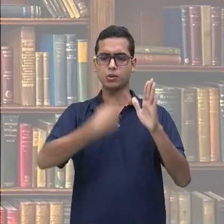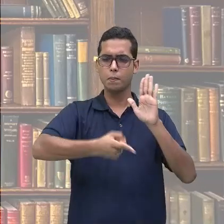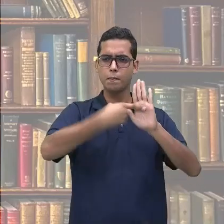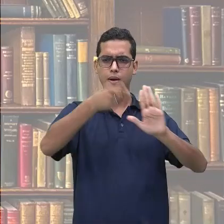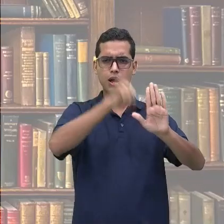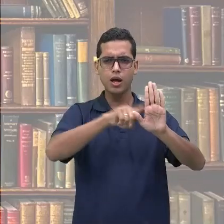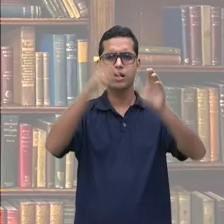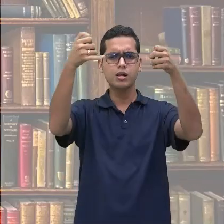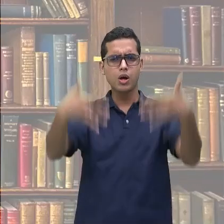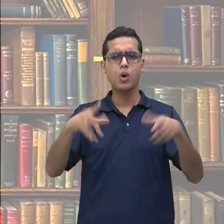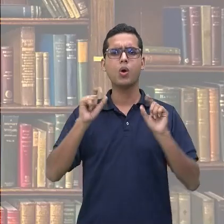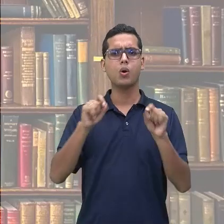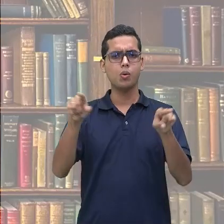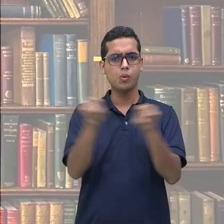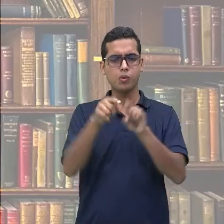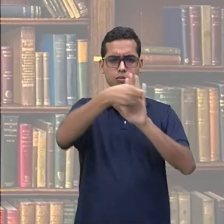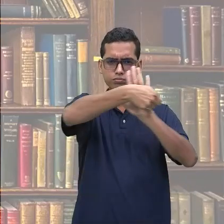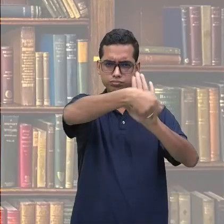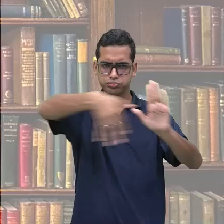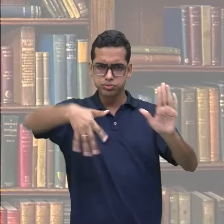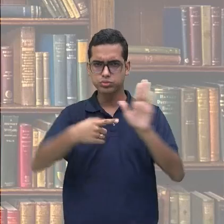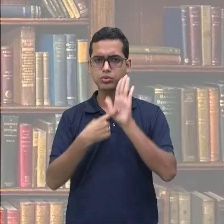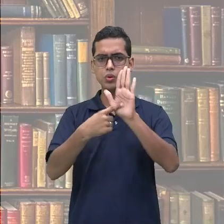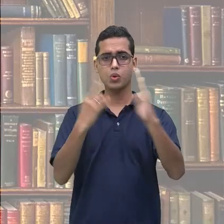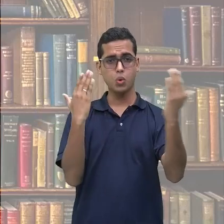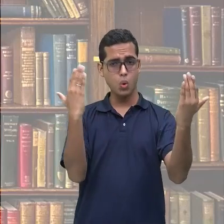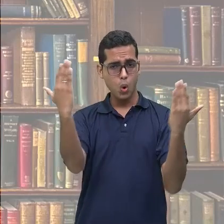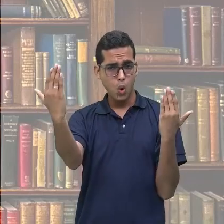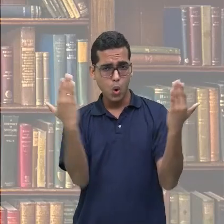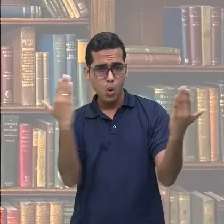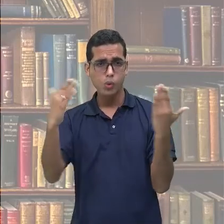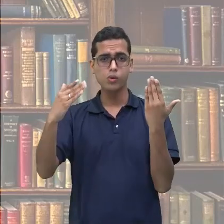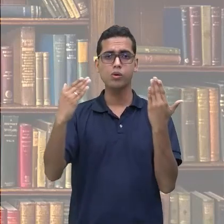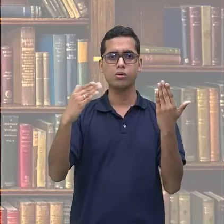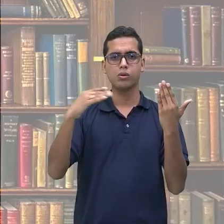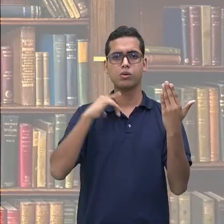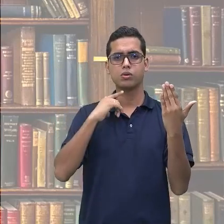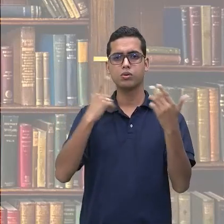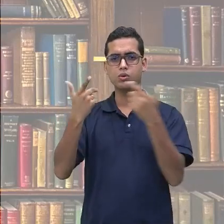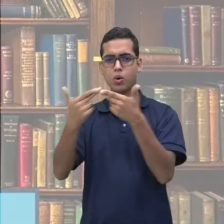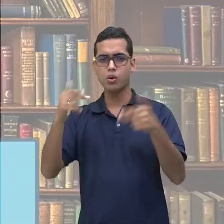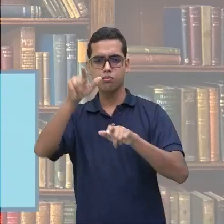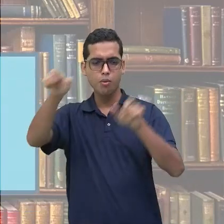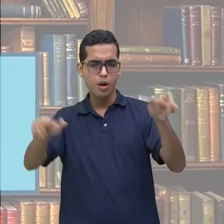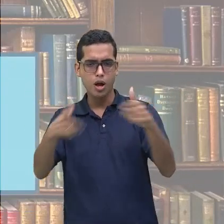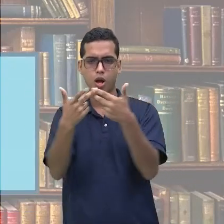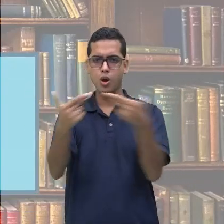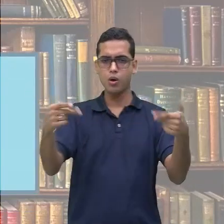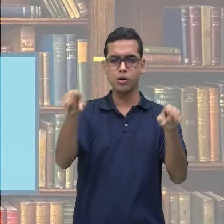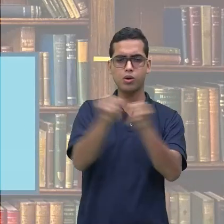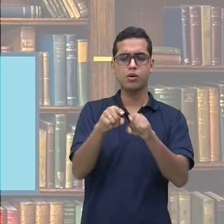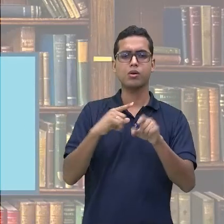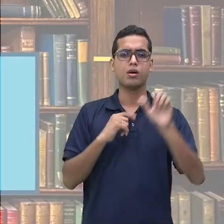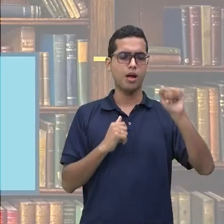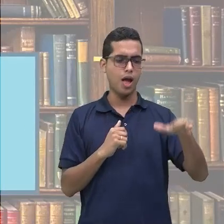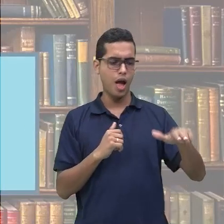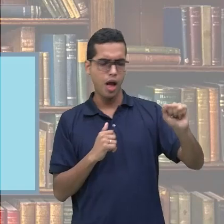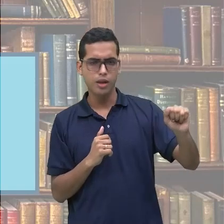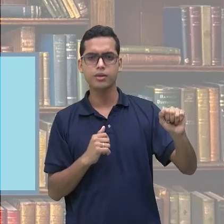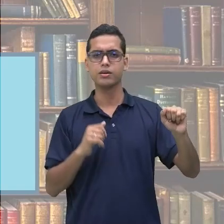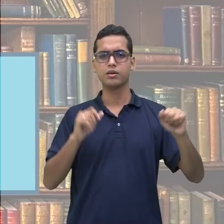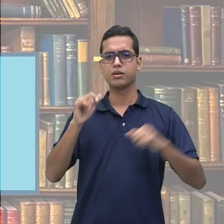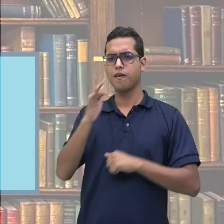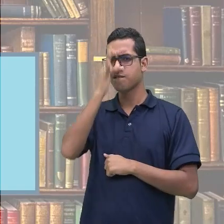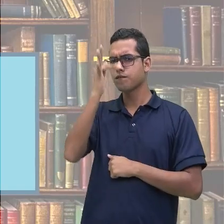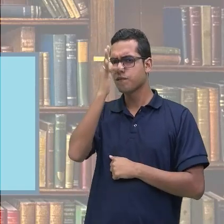aquela figura de linguagem que compara dois seres. Por exemplo, Ana é